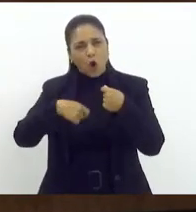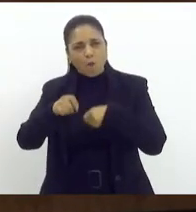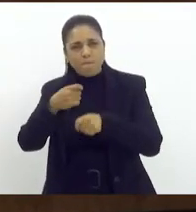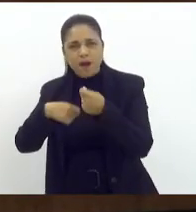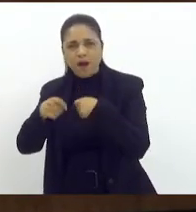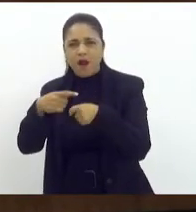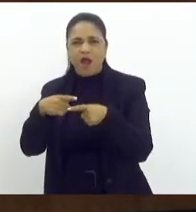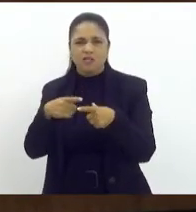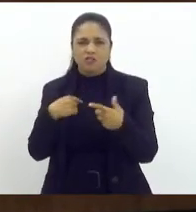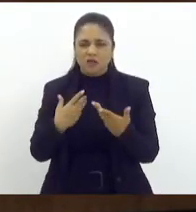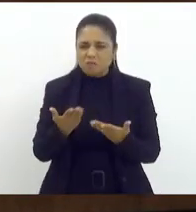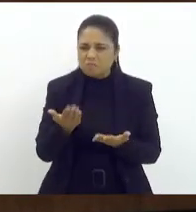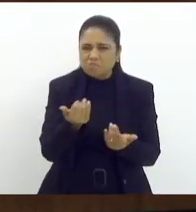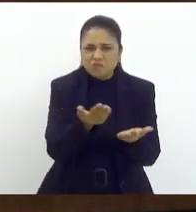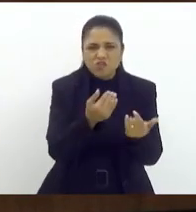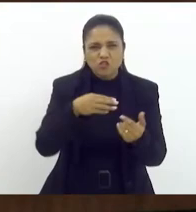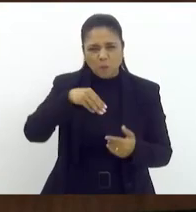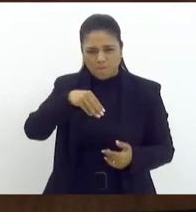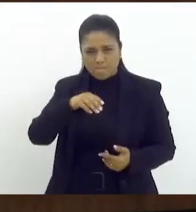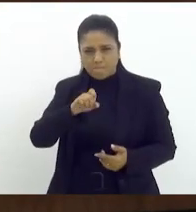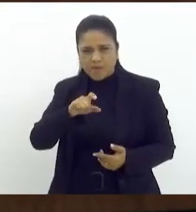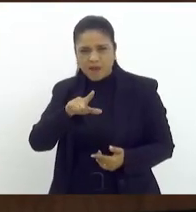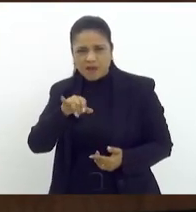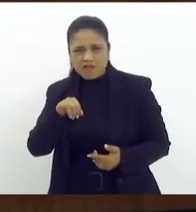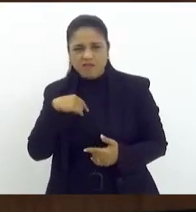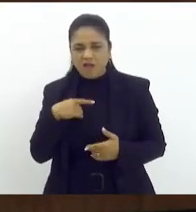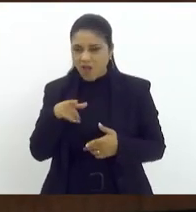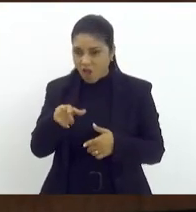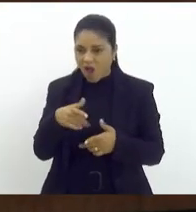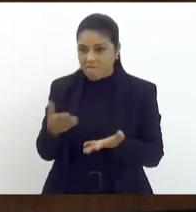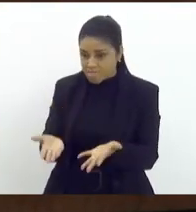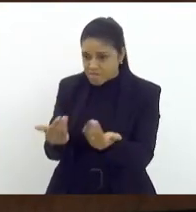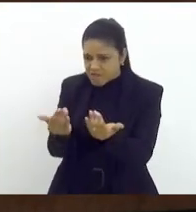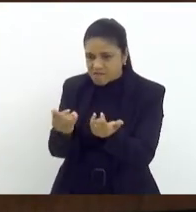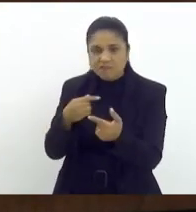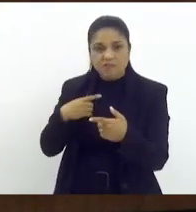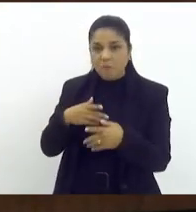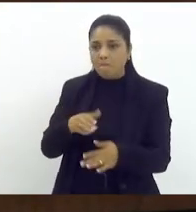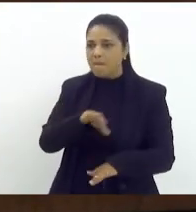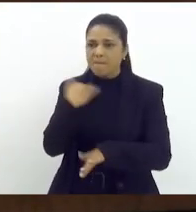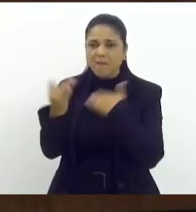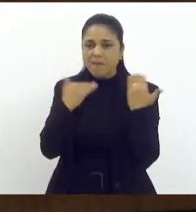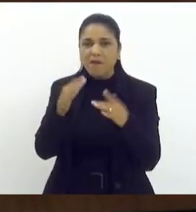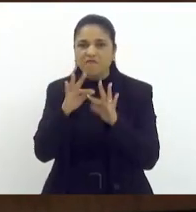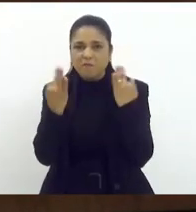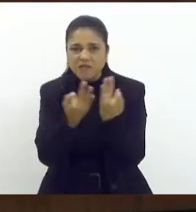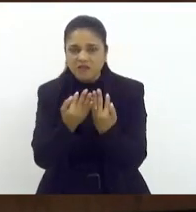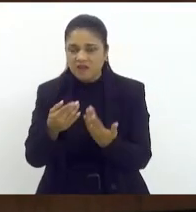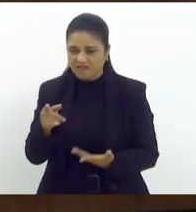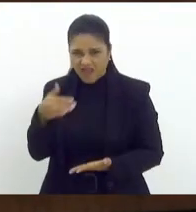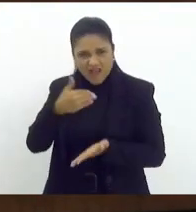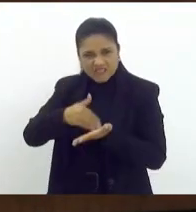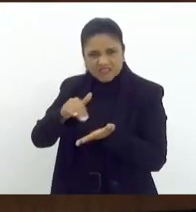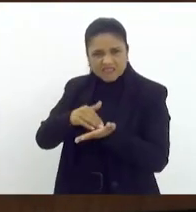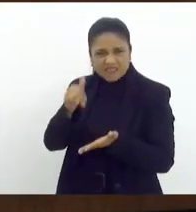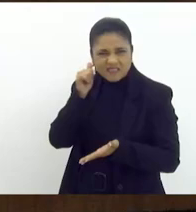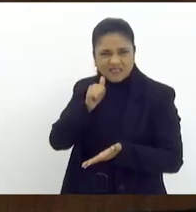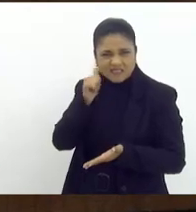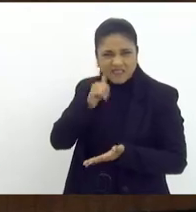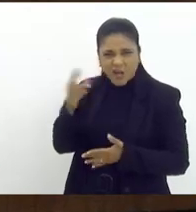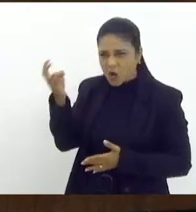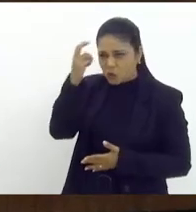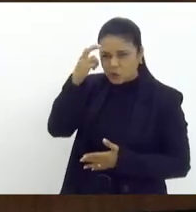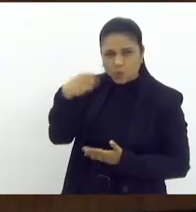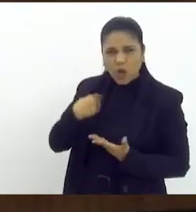dizendo que vão executar toda a sua família E aí vem a secretária de Cultura e libera 40